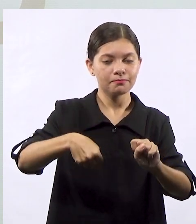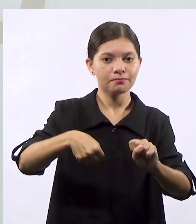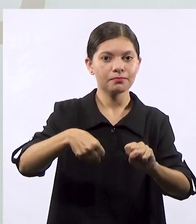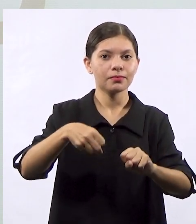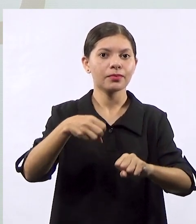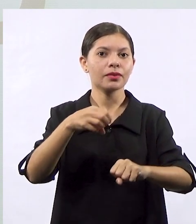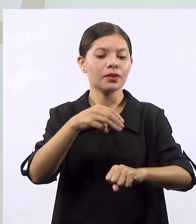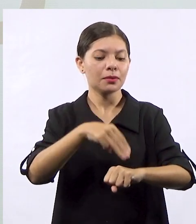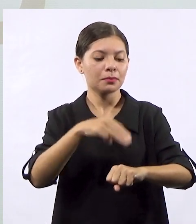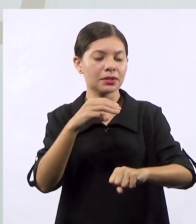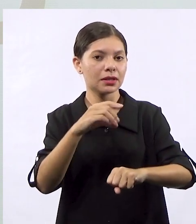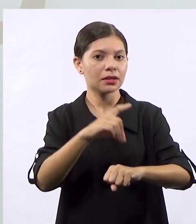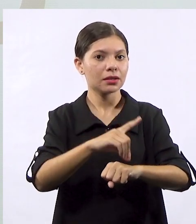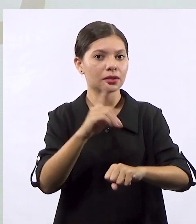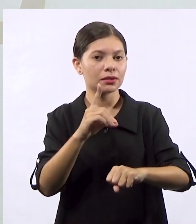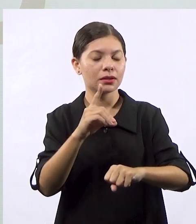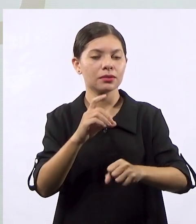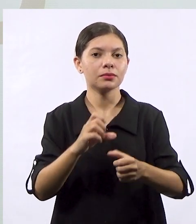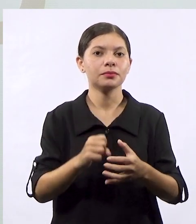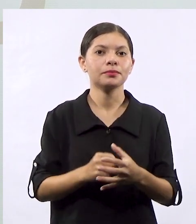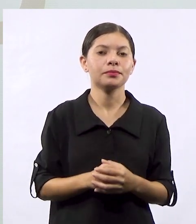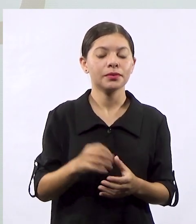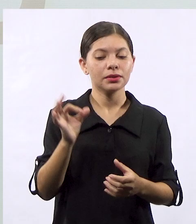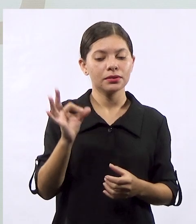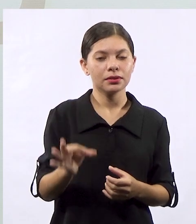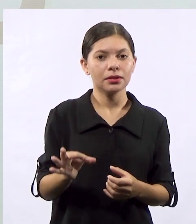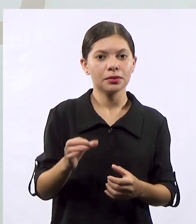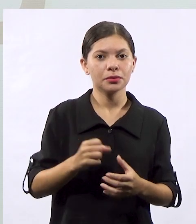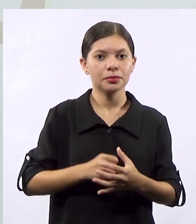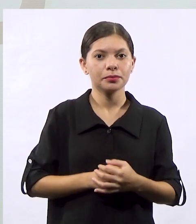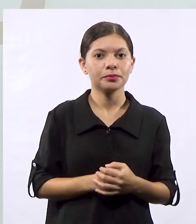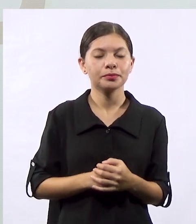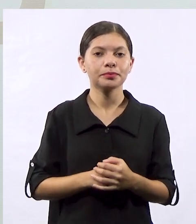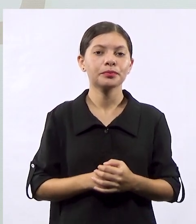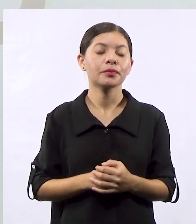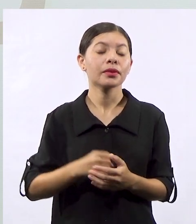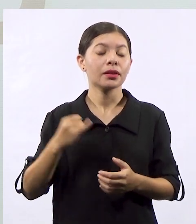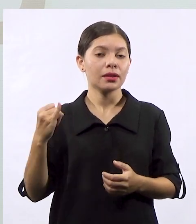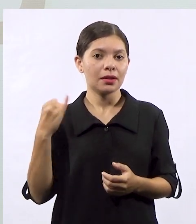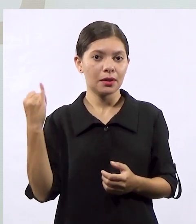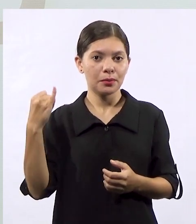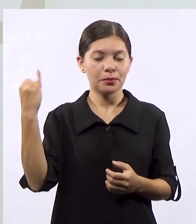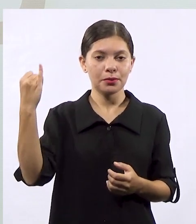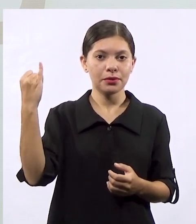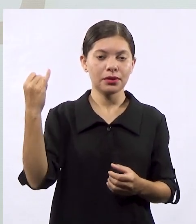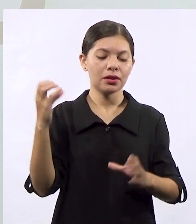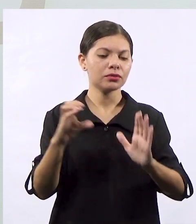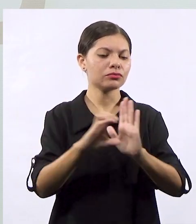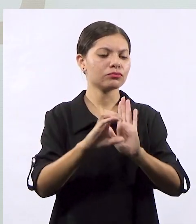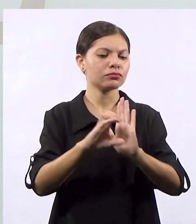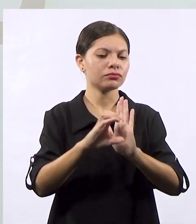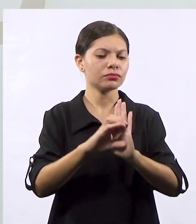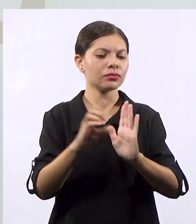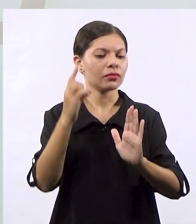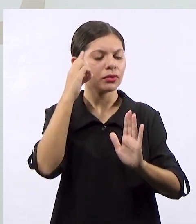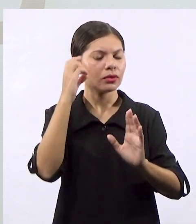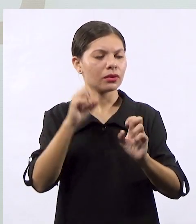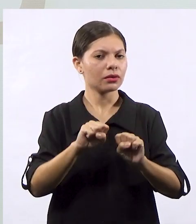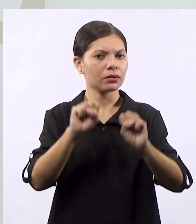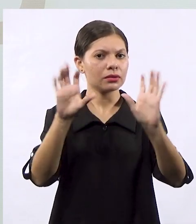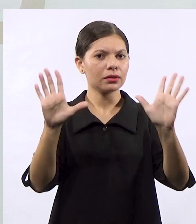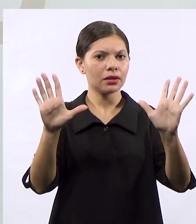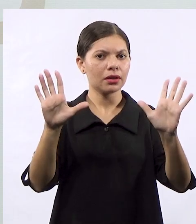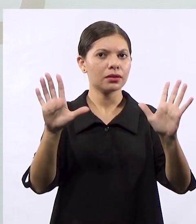A especialização, o mestrado e o doutorado, certo? Então, acho que é muito importante a gente ficar com esses conceitos